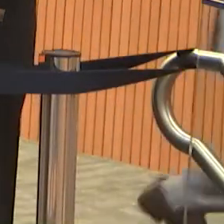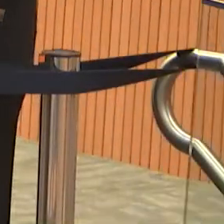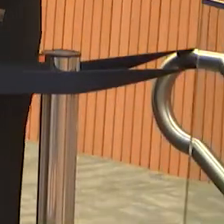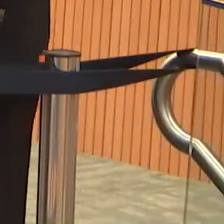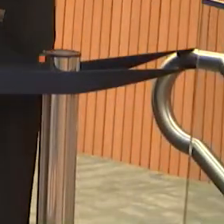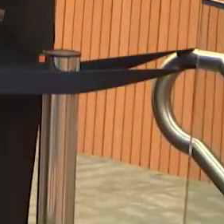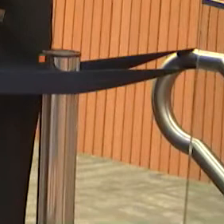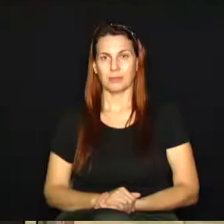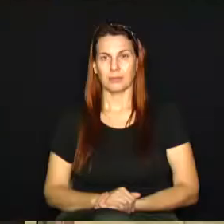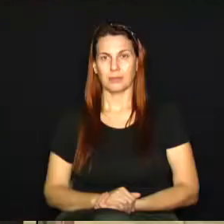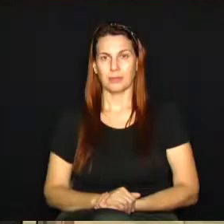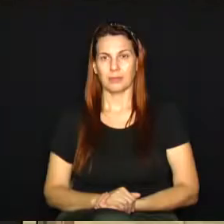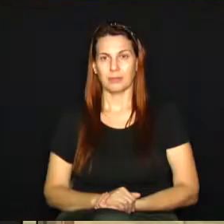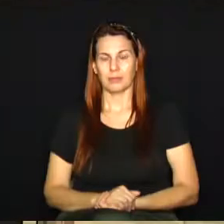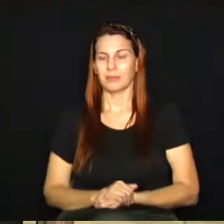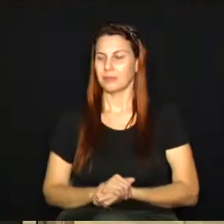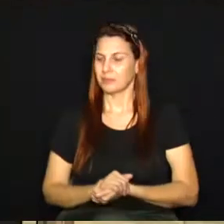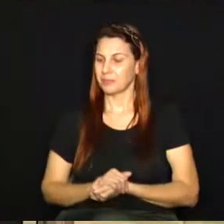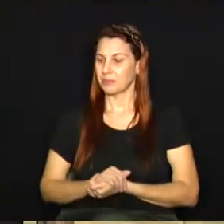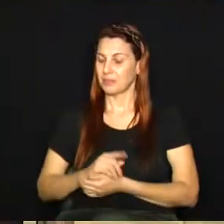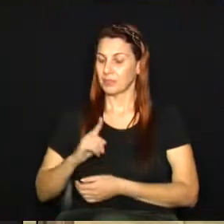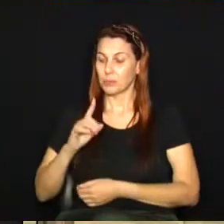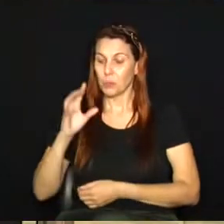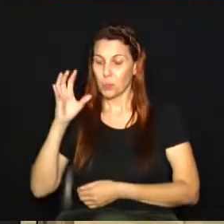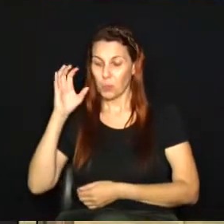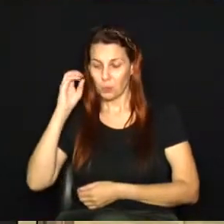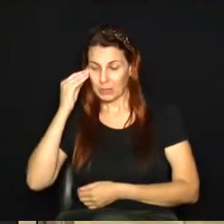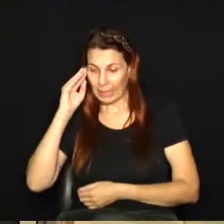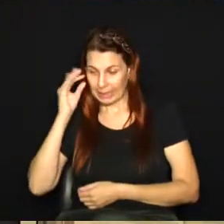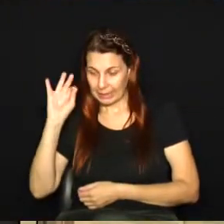Também, se não alcançar, eu falo forte, vocês me escutam, né?